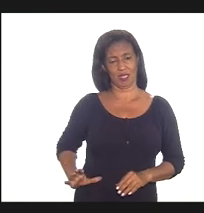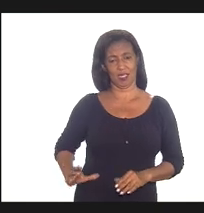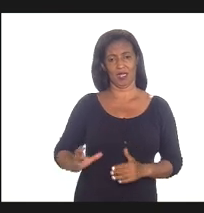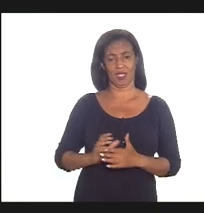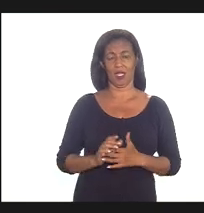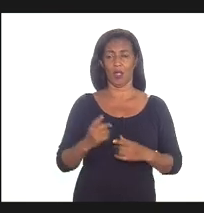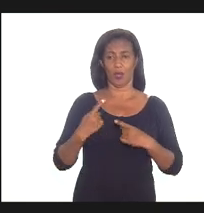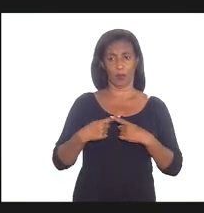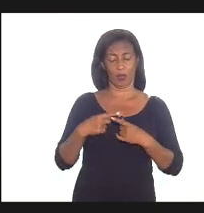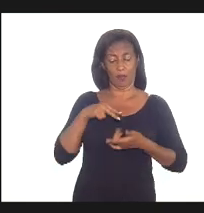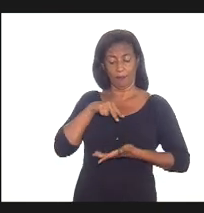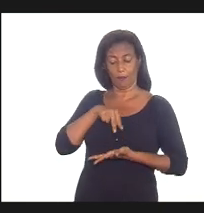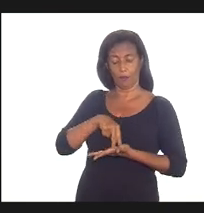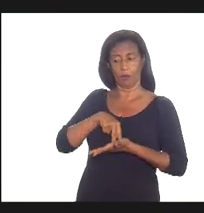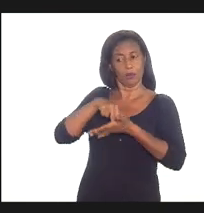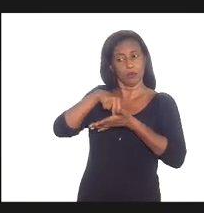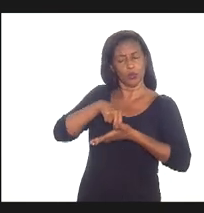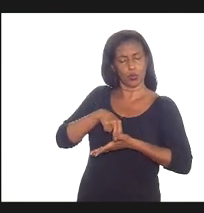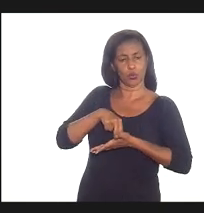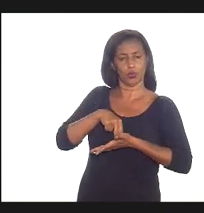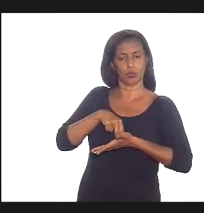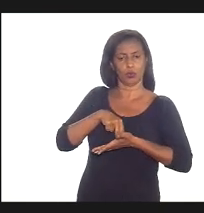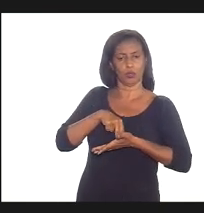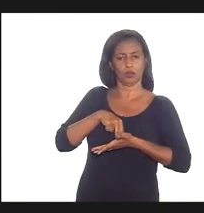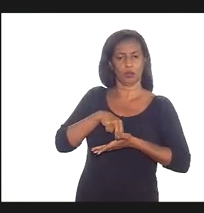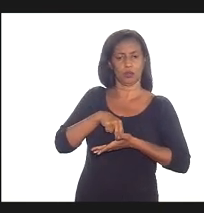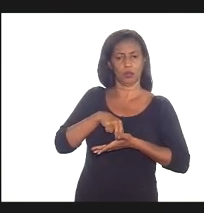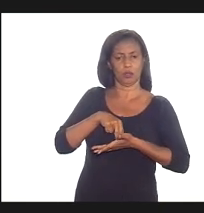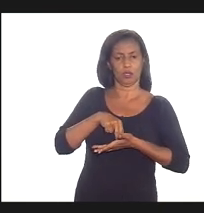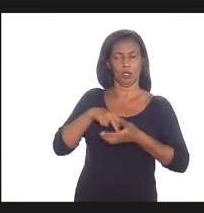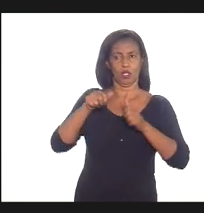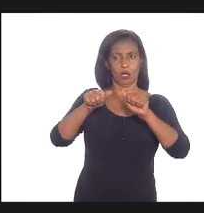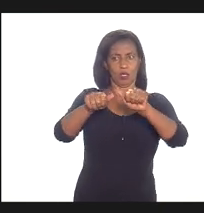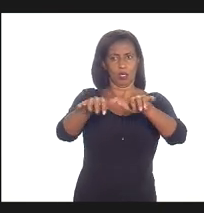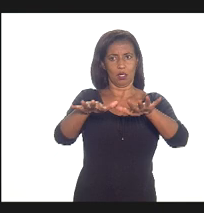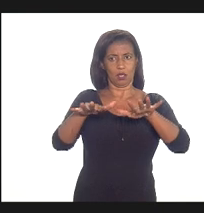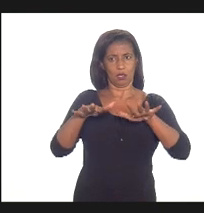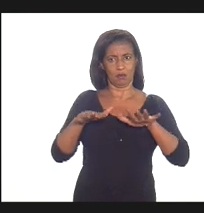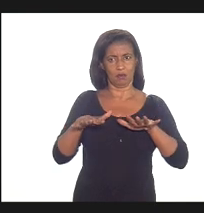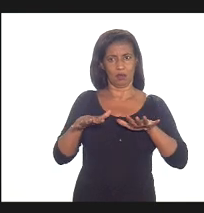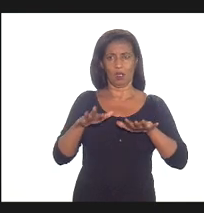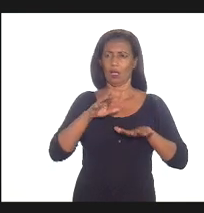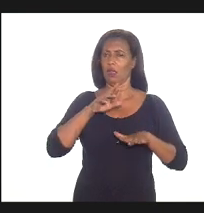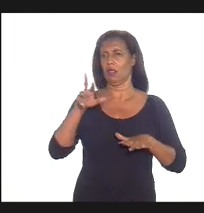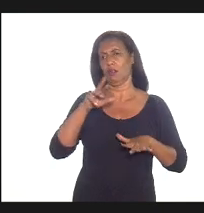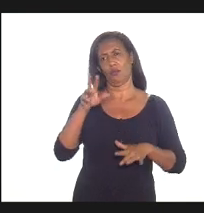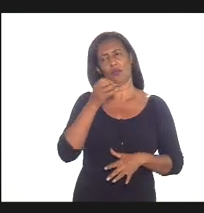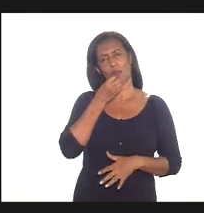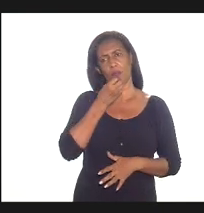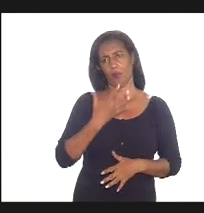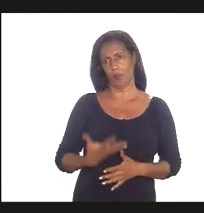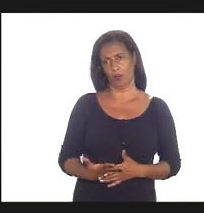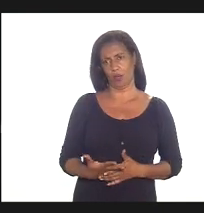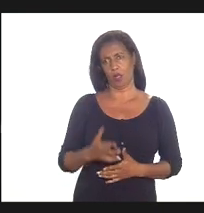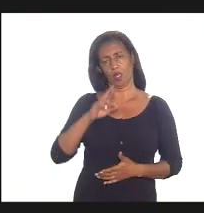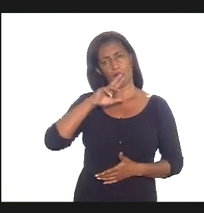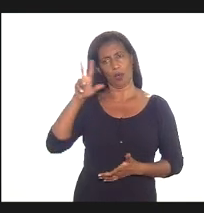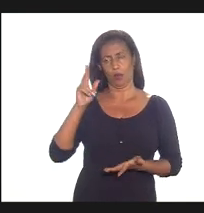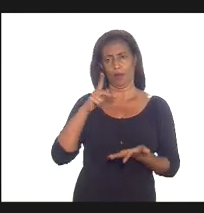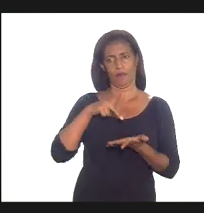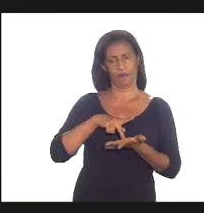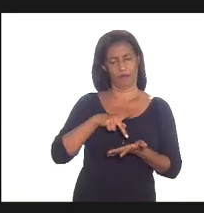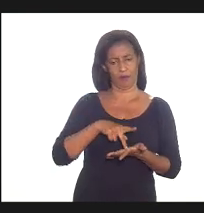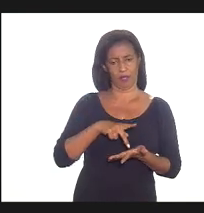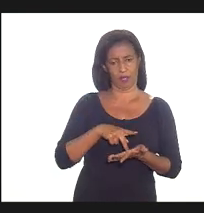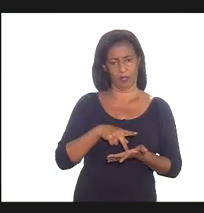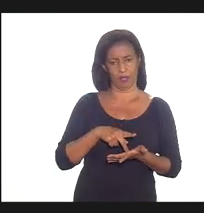a postura que ele colocou na Assembleia Legislativa não foi legal e não é real. O